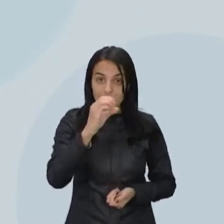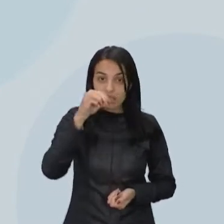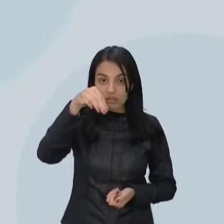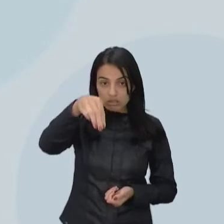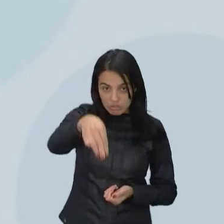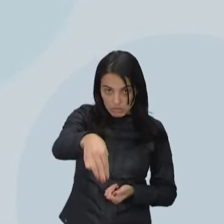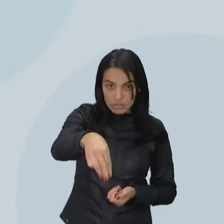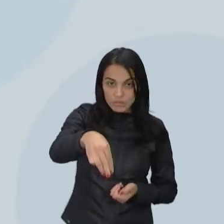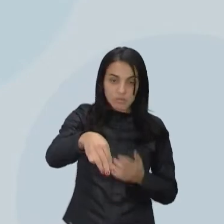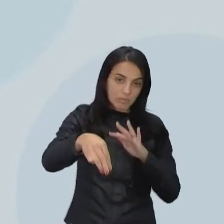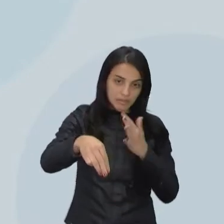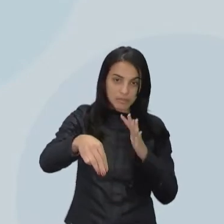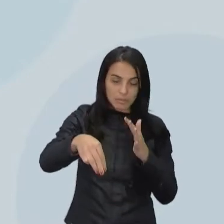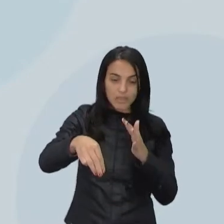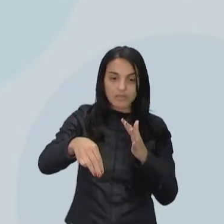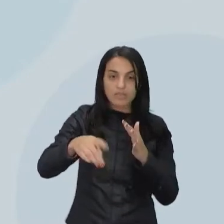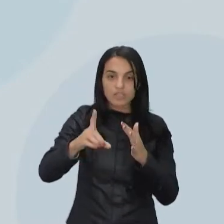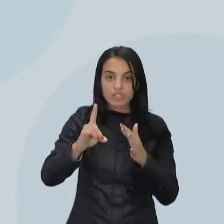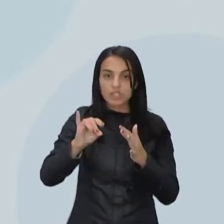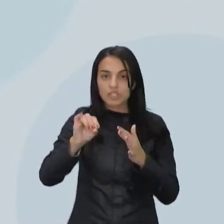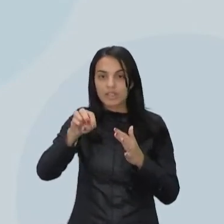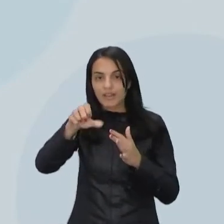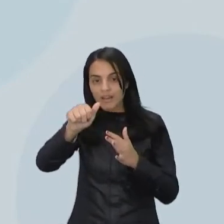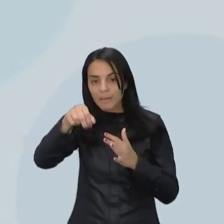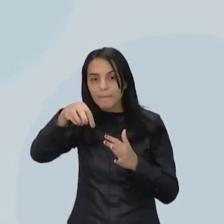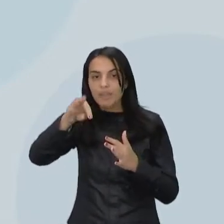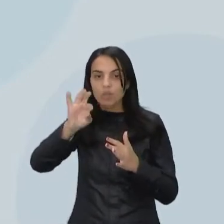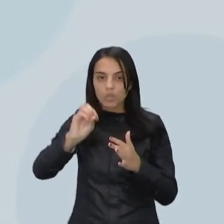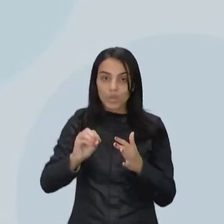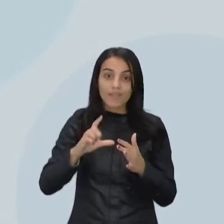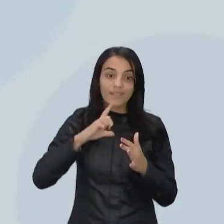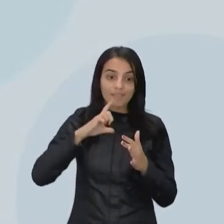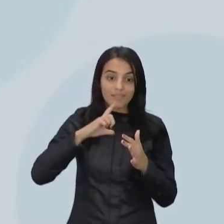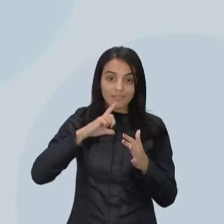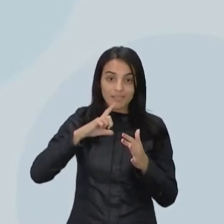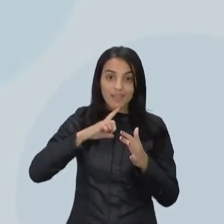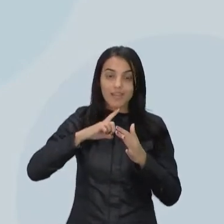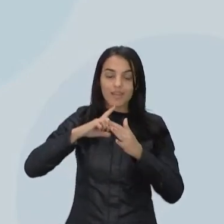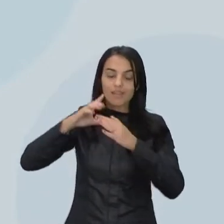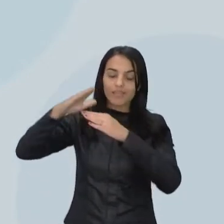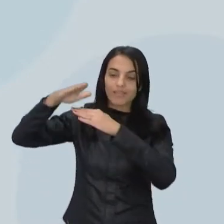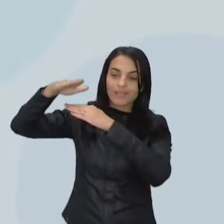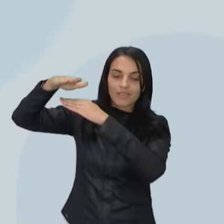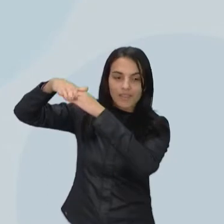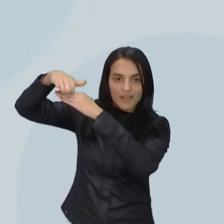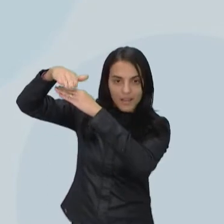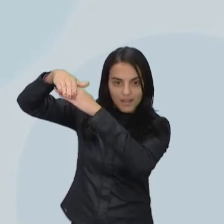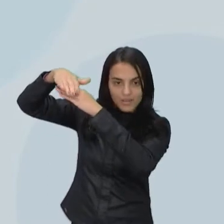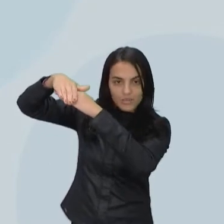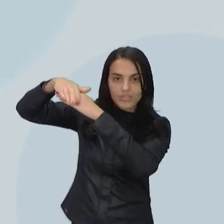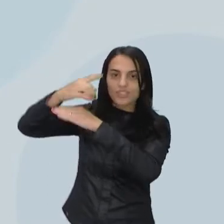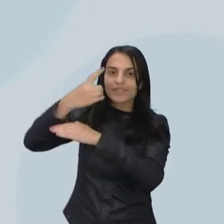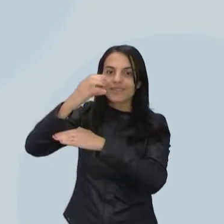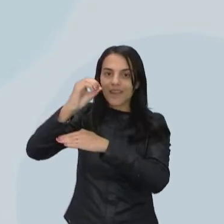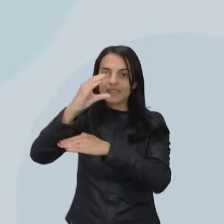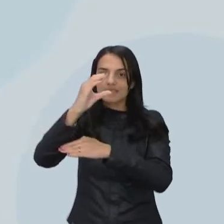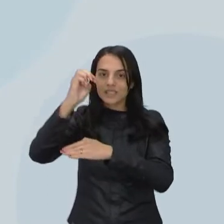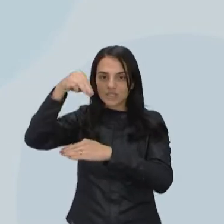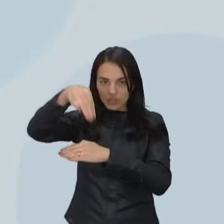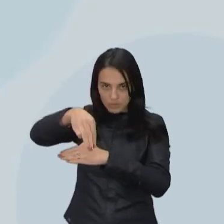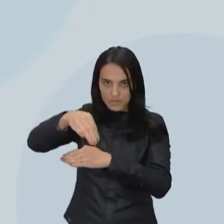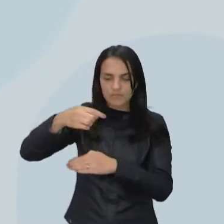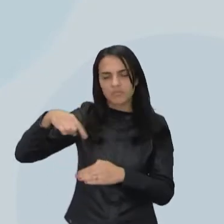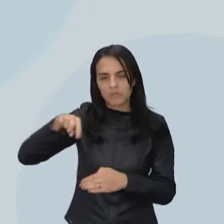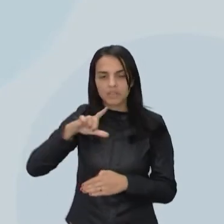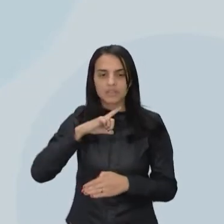de diâmetro, eu preciso de uma fenda no telhado de 10 centímetros para encaixá-la. Aí, quando a gente tem o